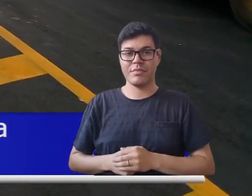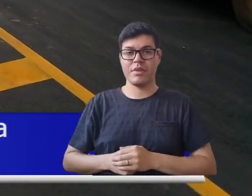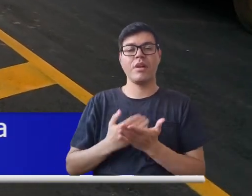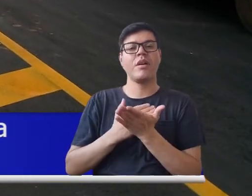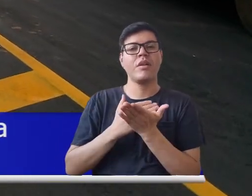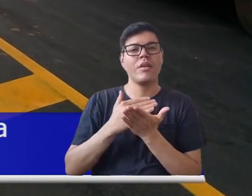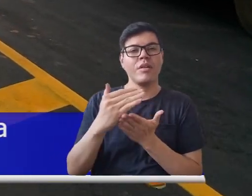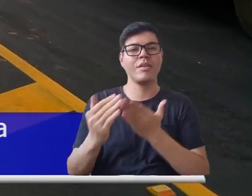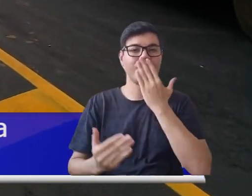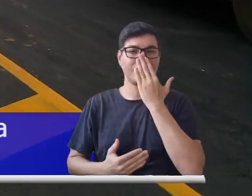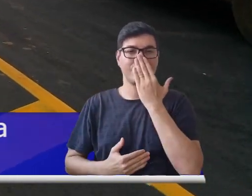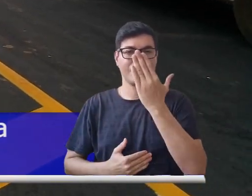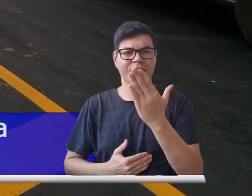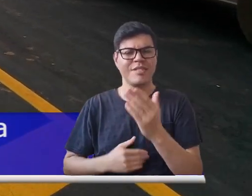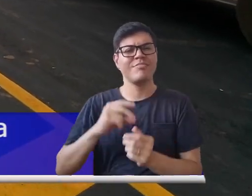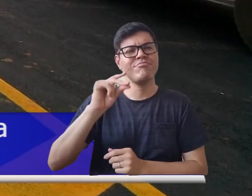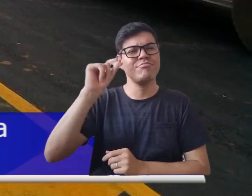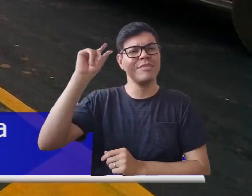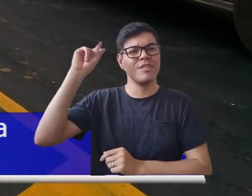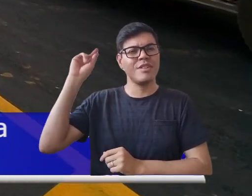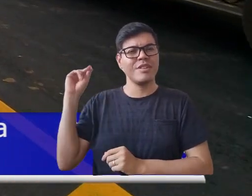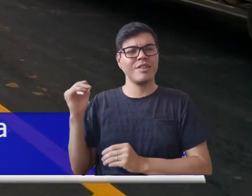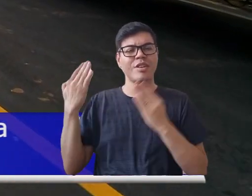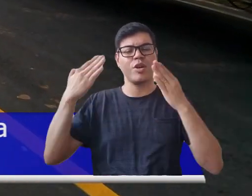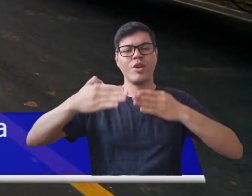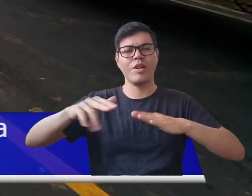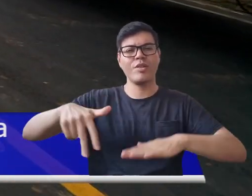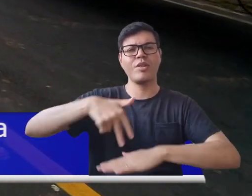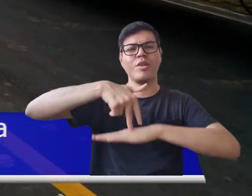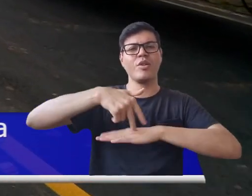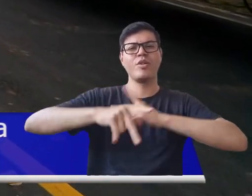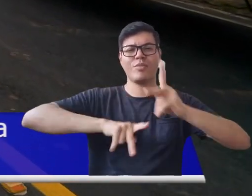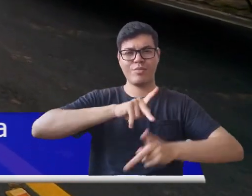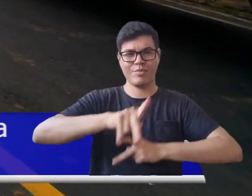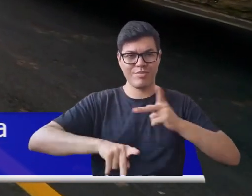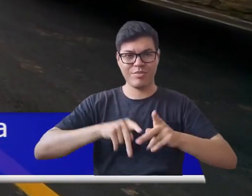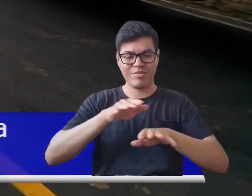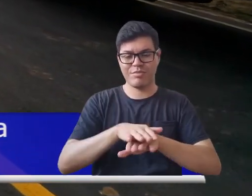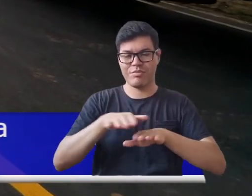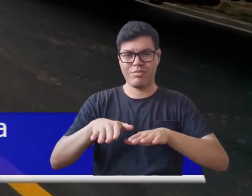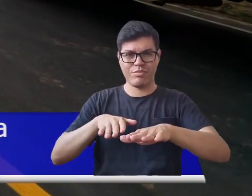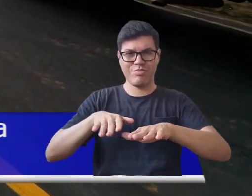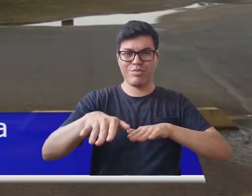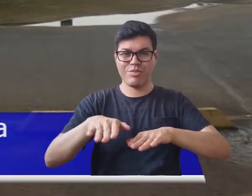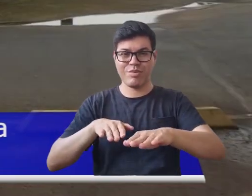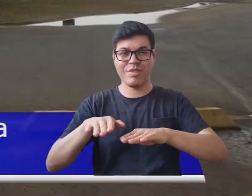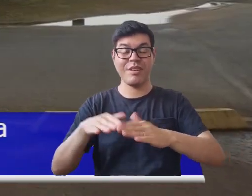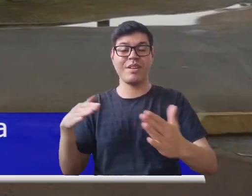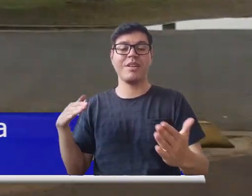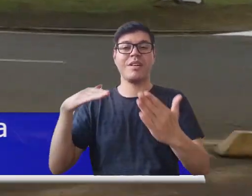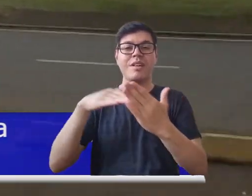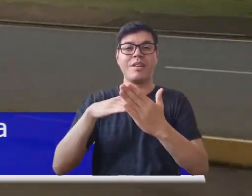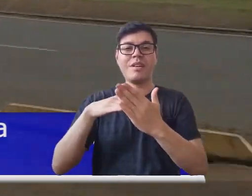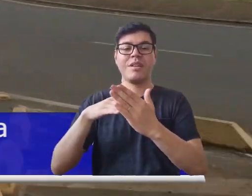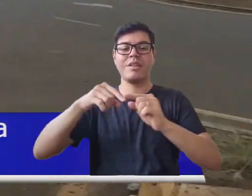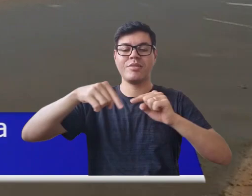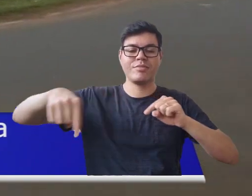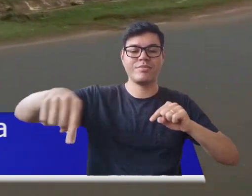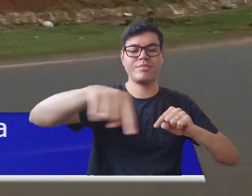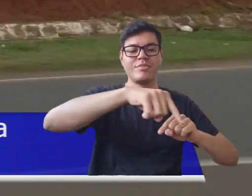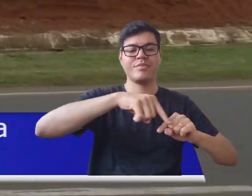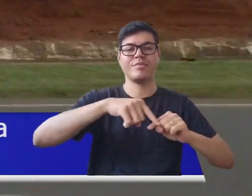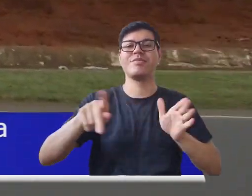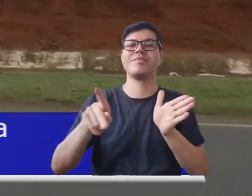aqui, bem em frente à antiga Tribuna do Povo, onde é a duplicação, e segue até a rotatória do